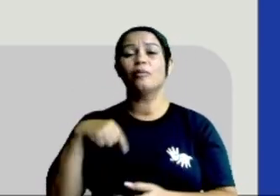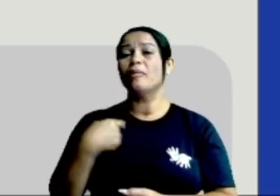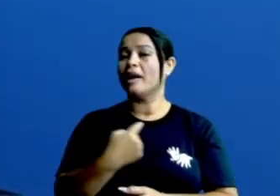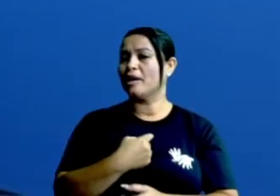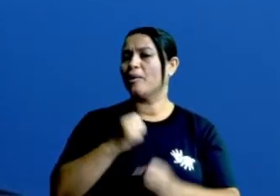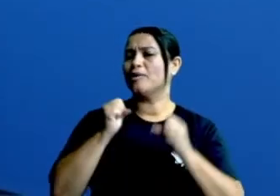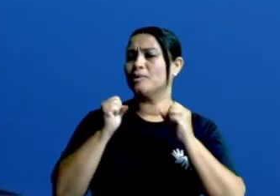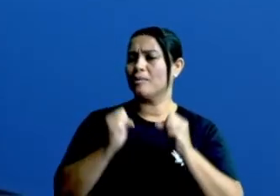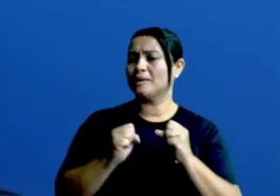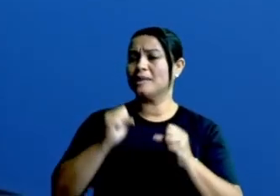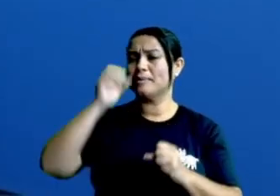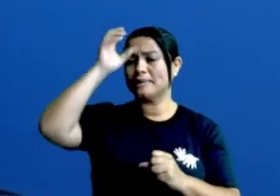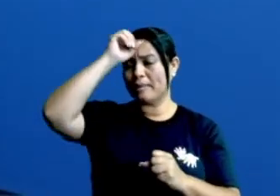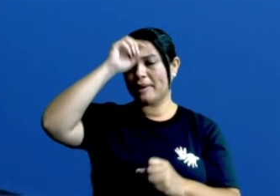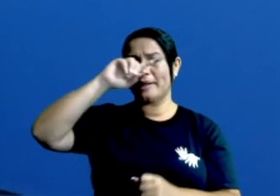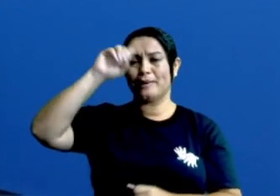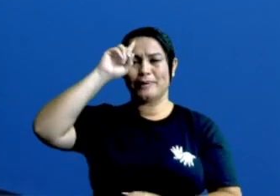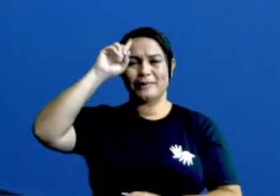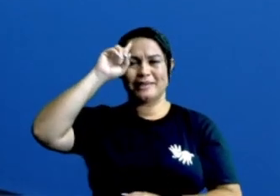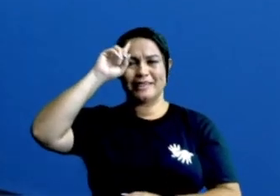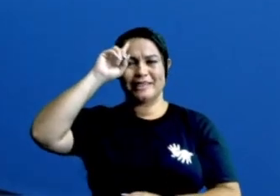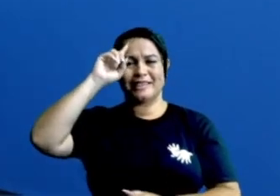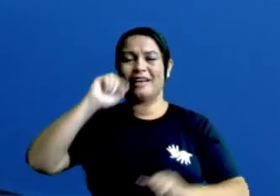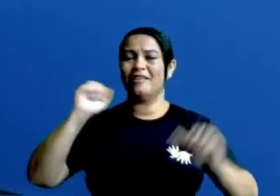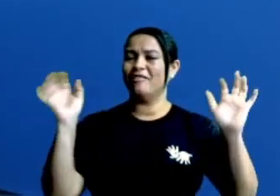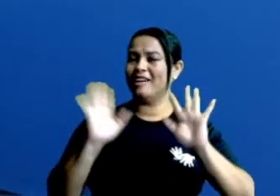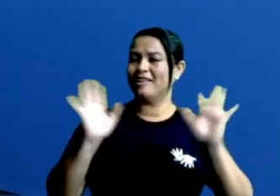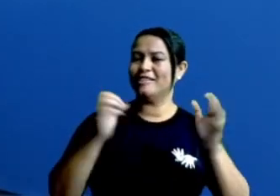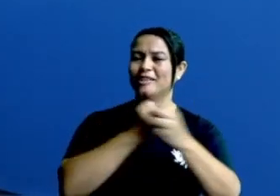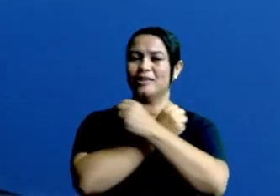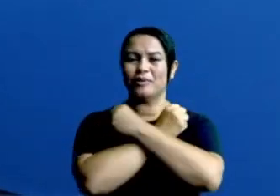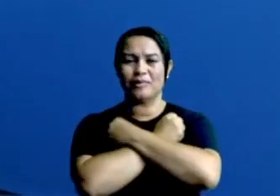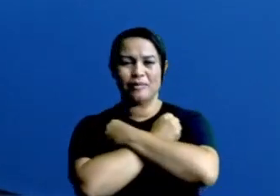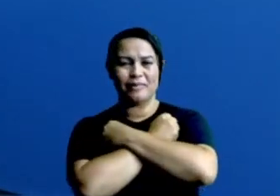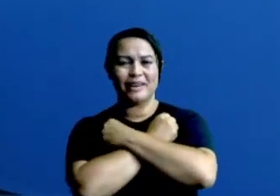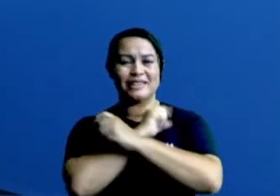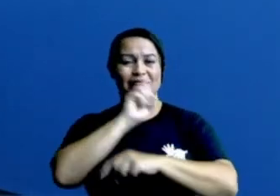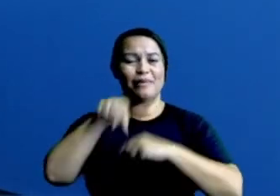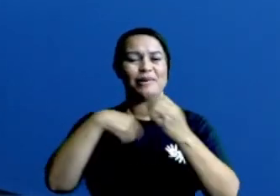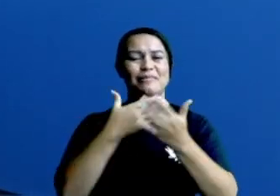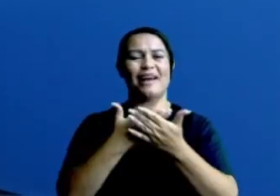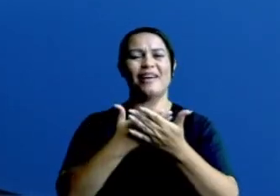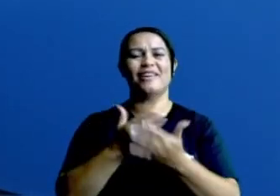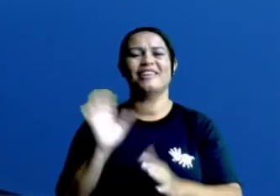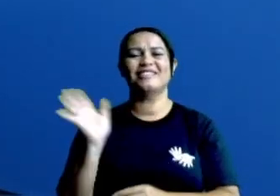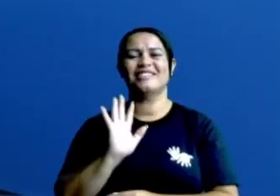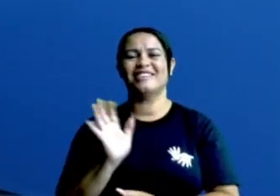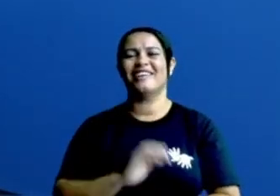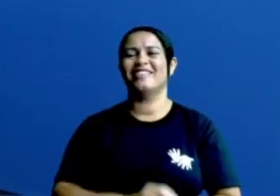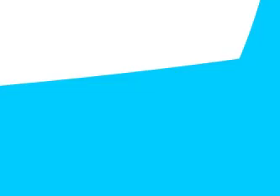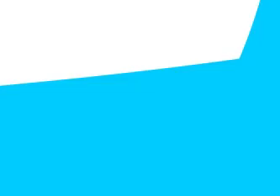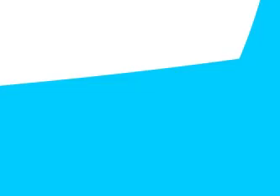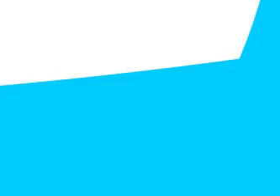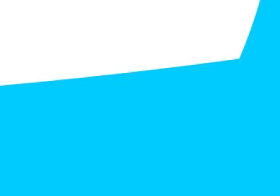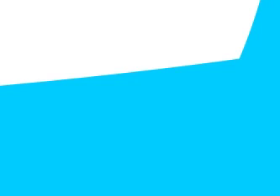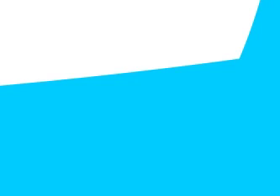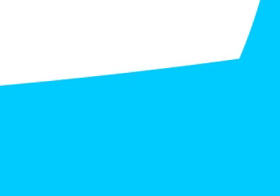a gente possa aprender cada dia mais. Valeu, gente. Um abraço. Até a próxima aula. Tchau, tchau.